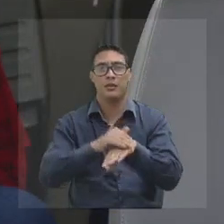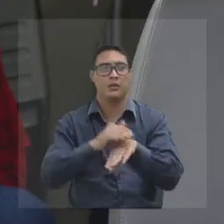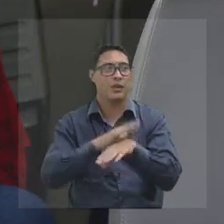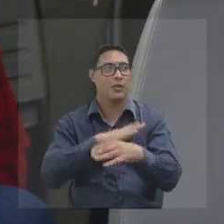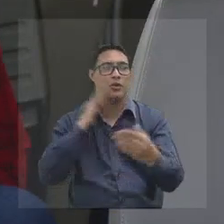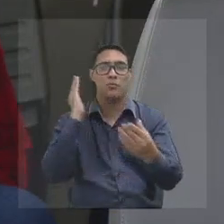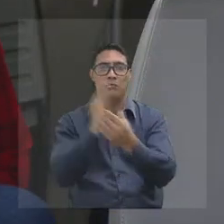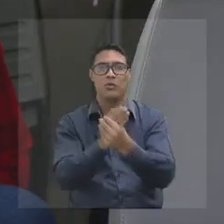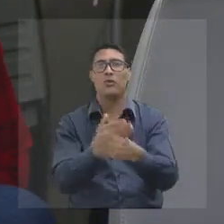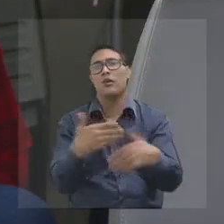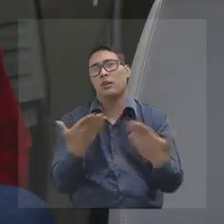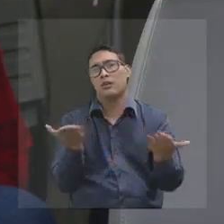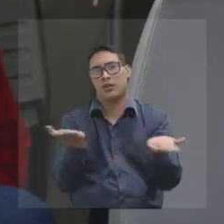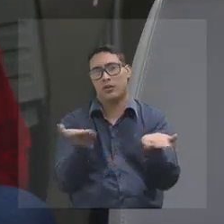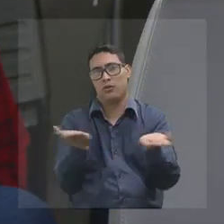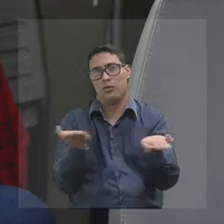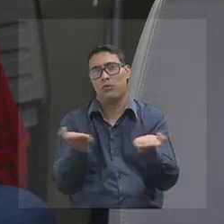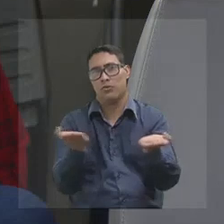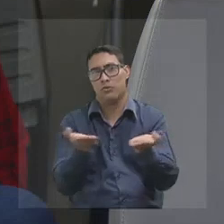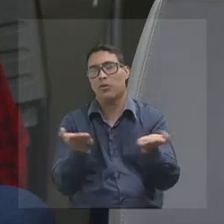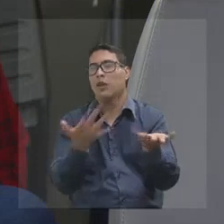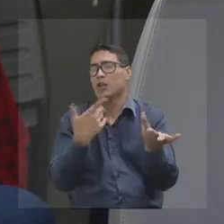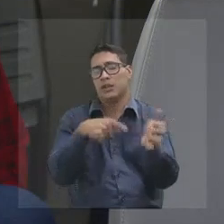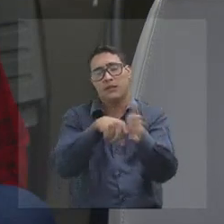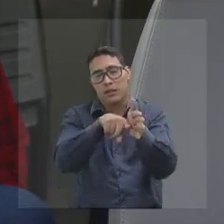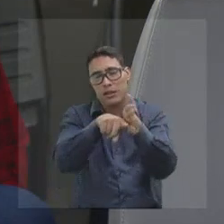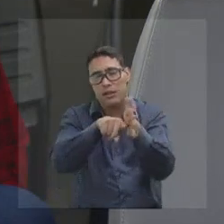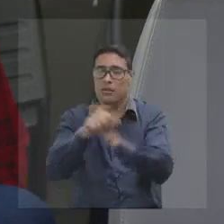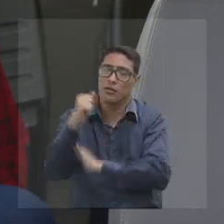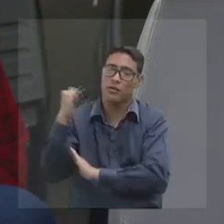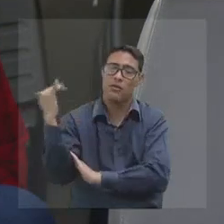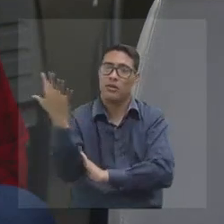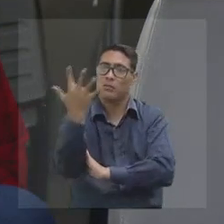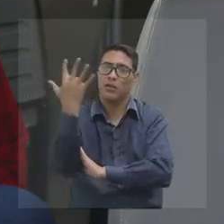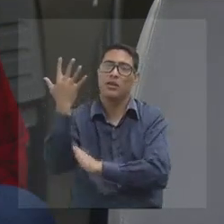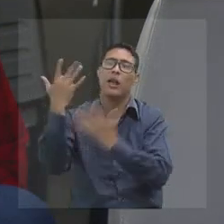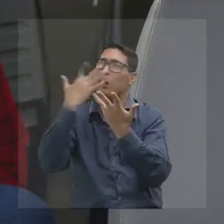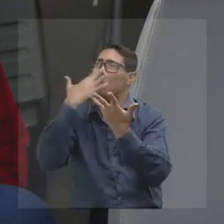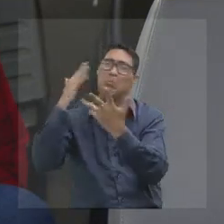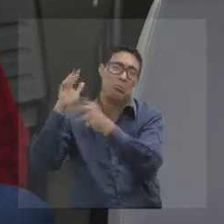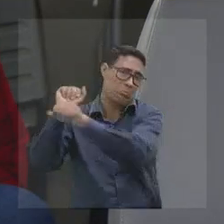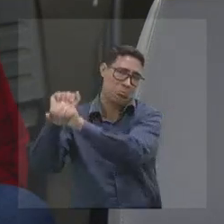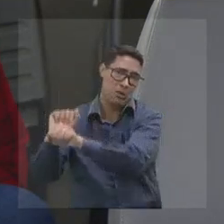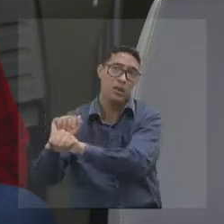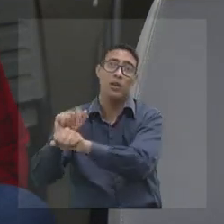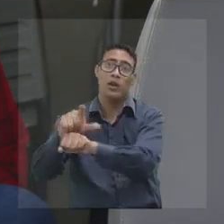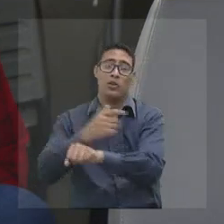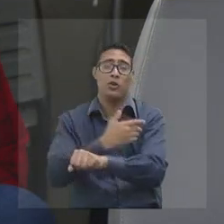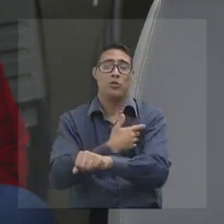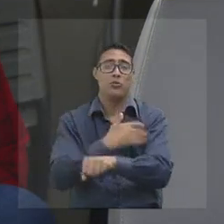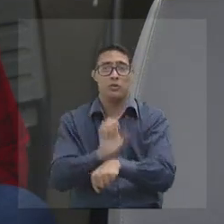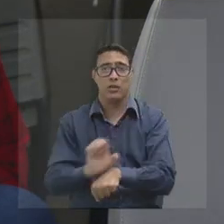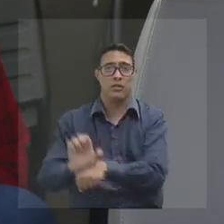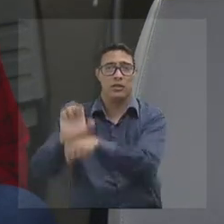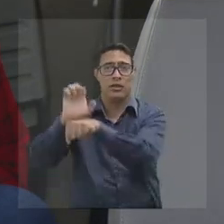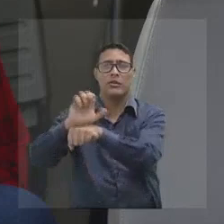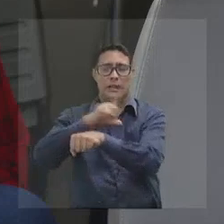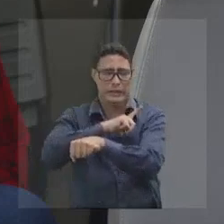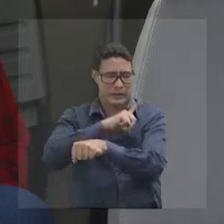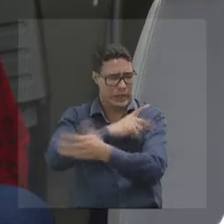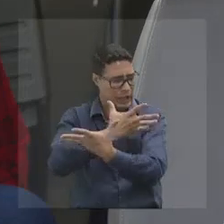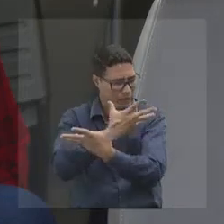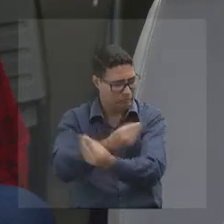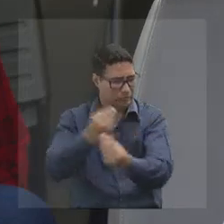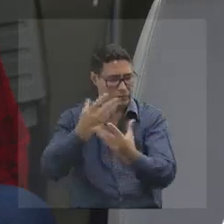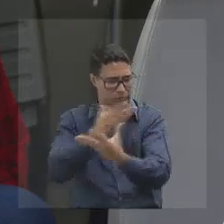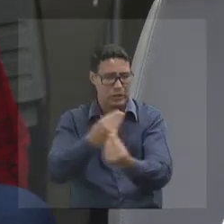de desmantelamento do processo da fiscalização Ambiental do nosso Estado nosso estado tem sido recordista em